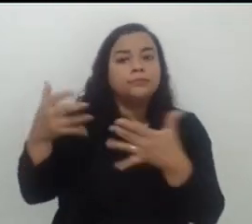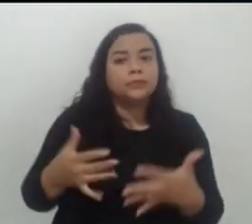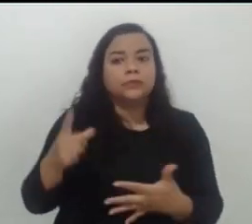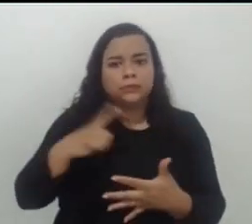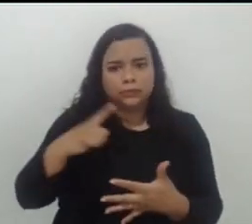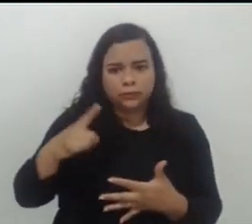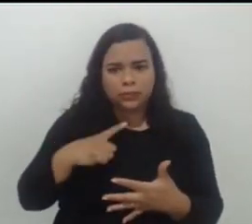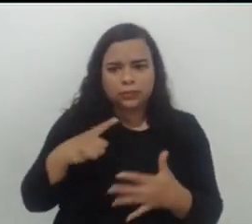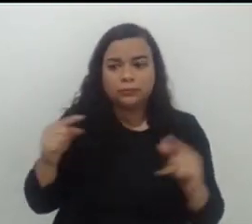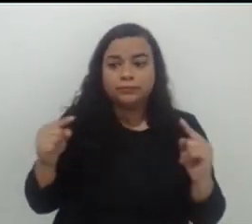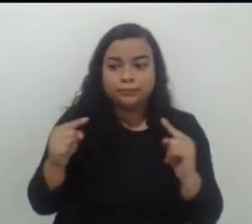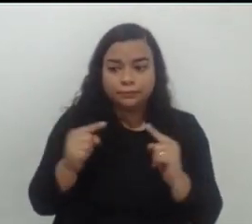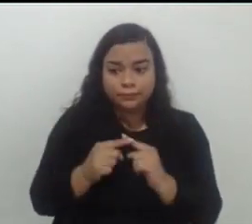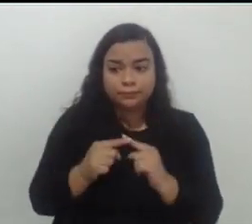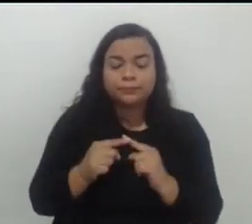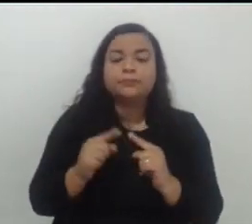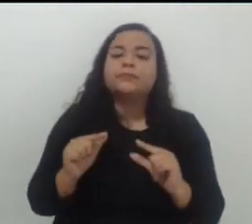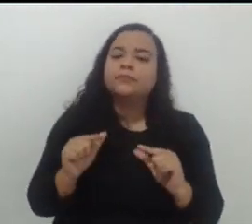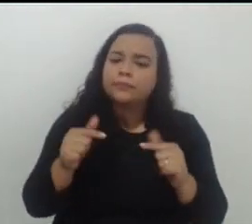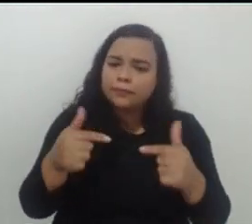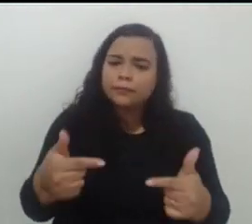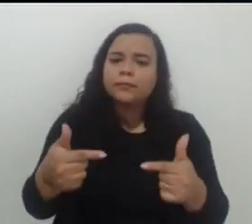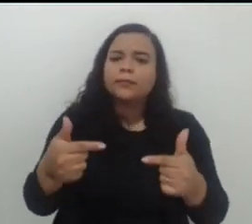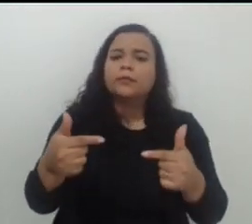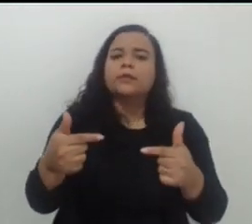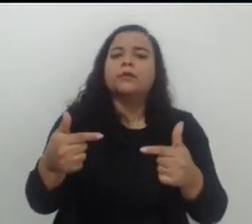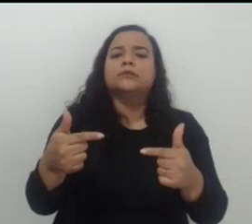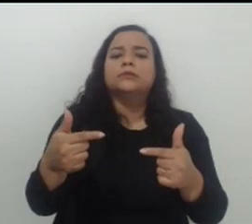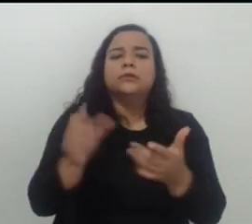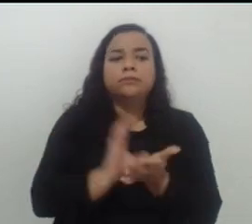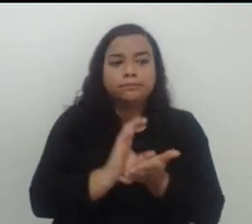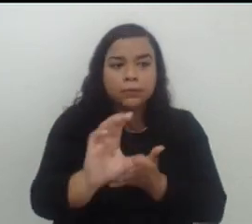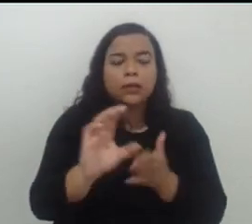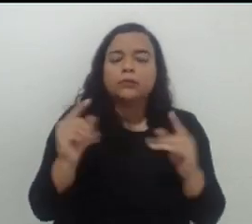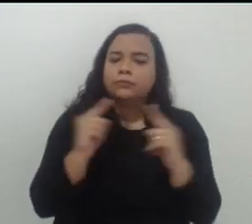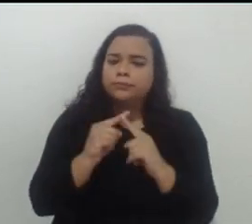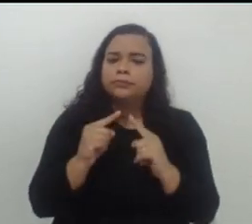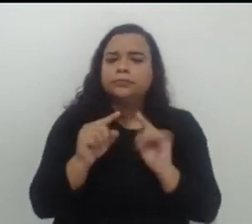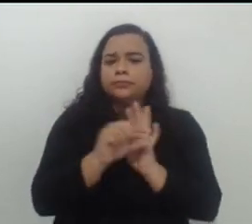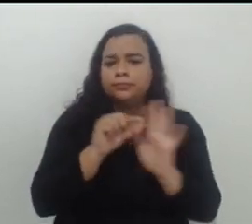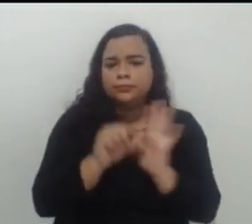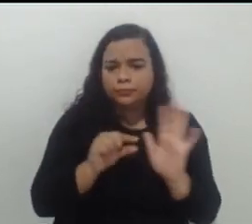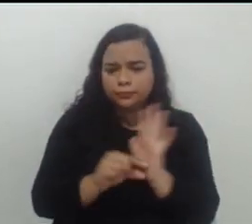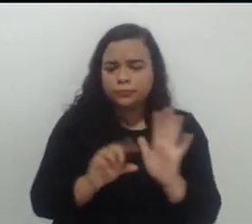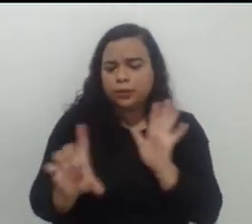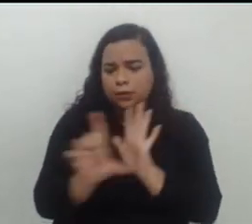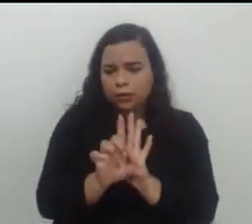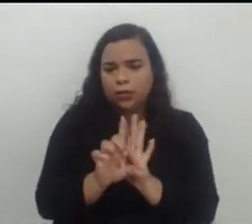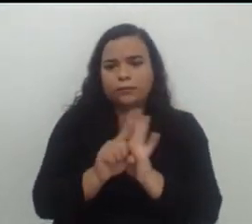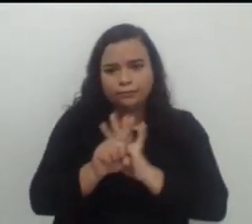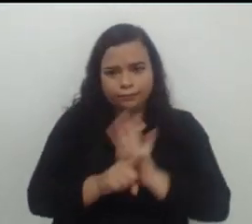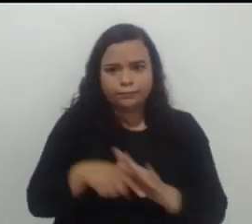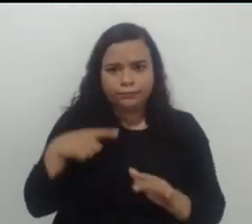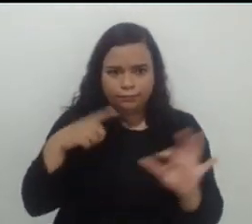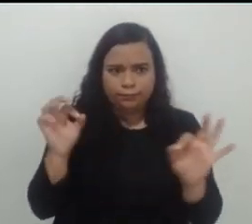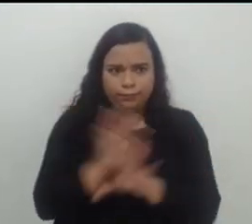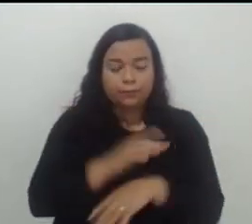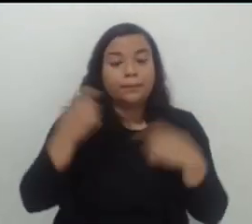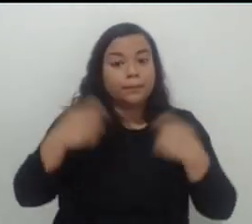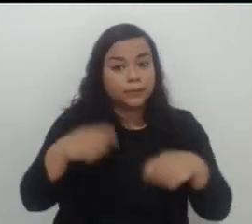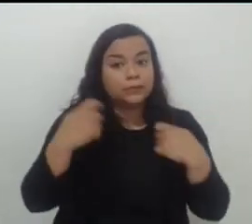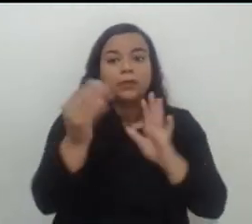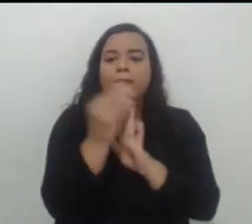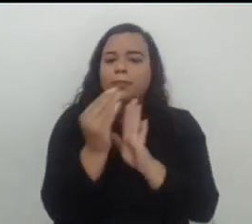que seja admitida a ação rescisória com fundamento no dispositivo legal ora analisado, é necessário o preenchimento de